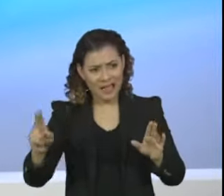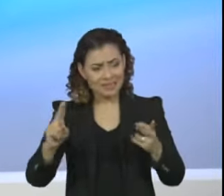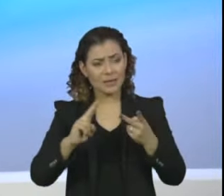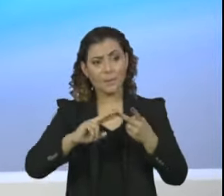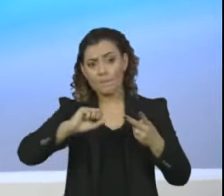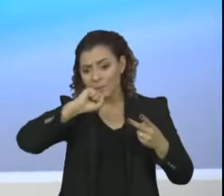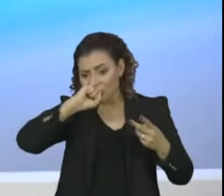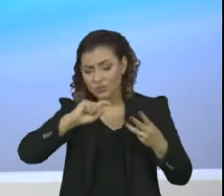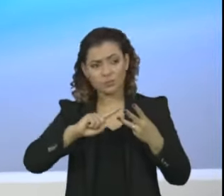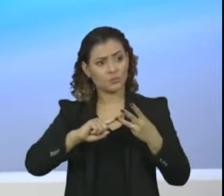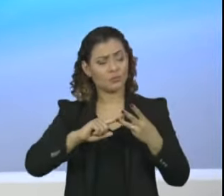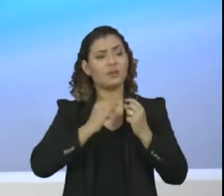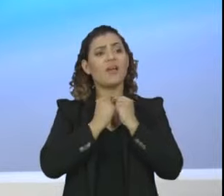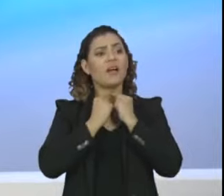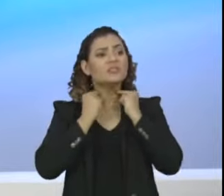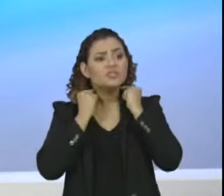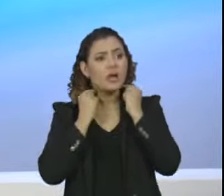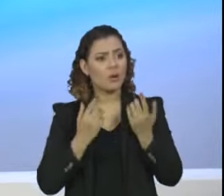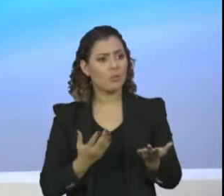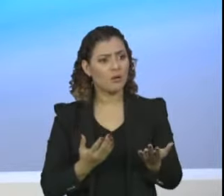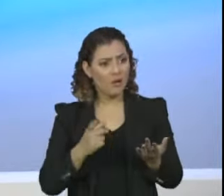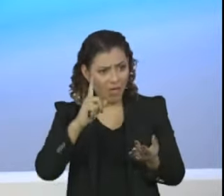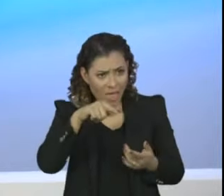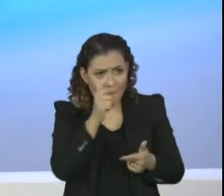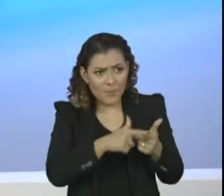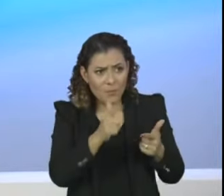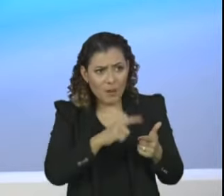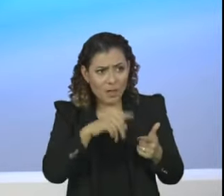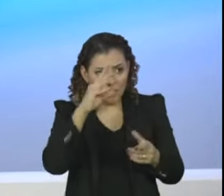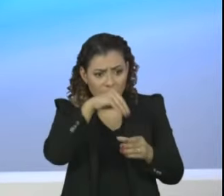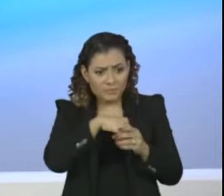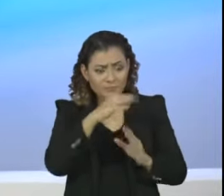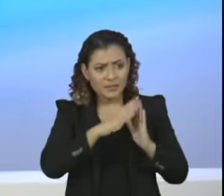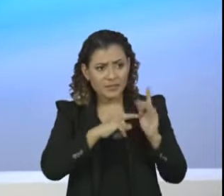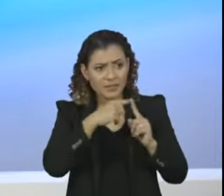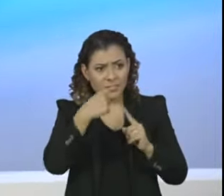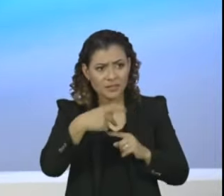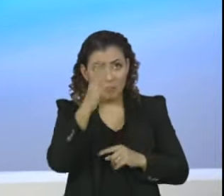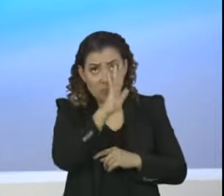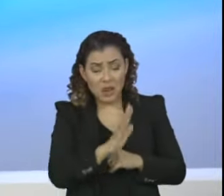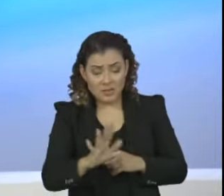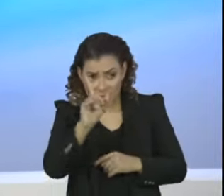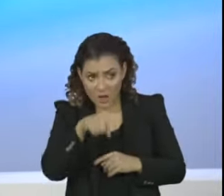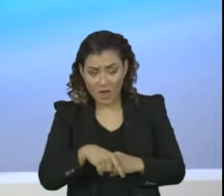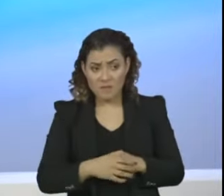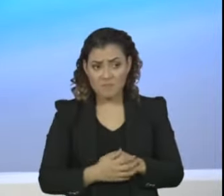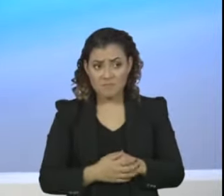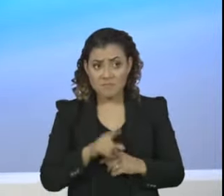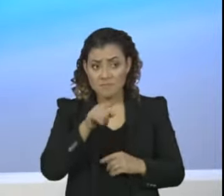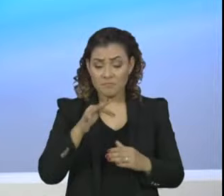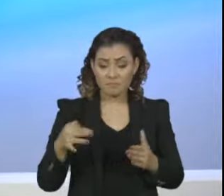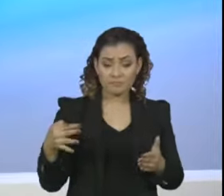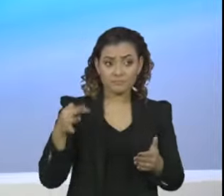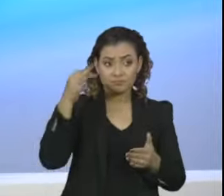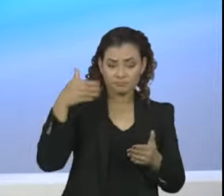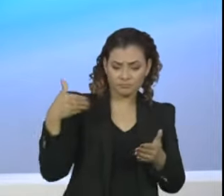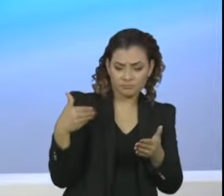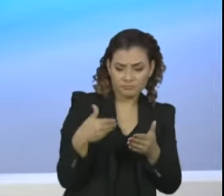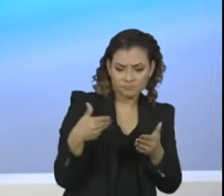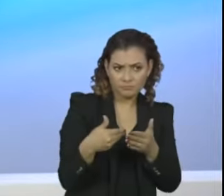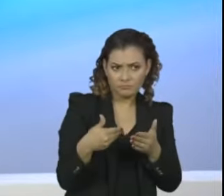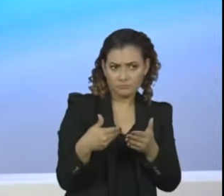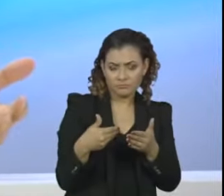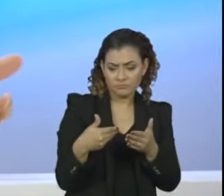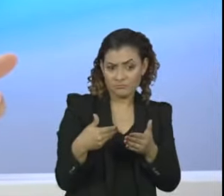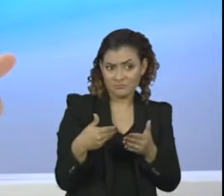um bispo até mesmo de um Cardeal É hoje um problema na igreja do Brasil e se o senhor vê no curto prazo com agravamento